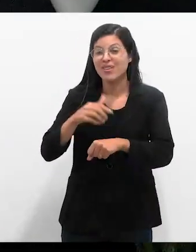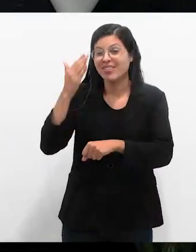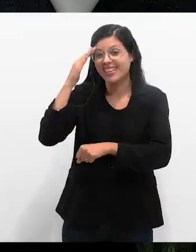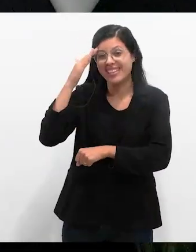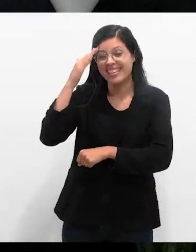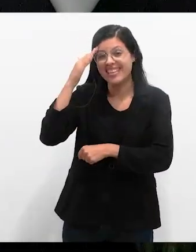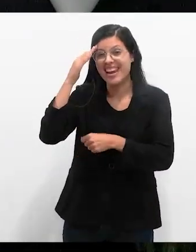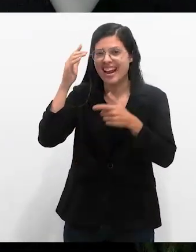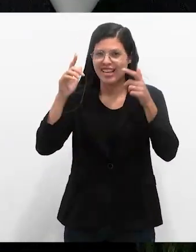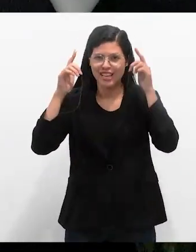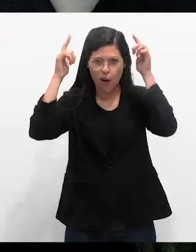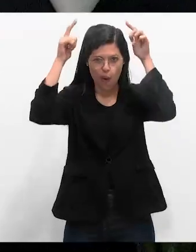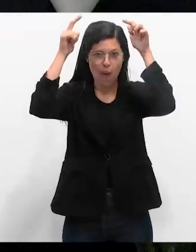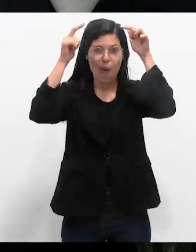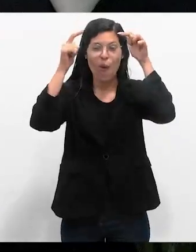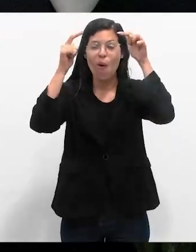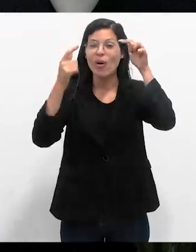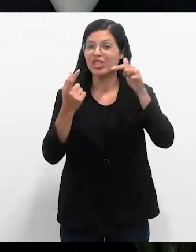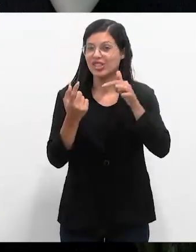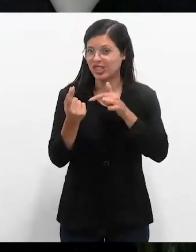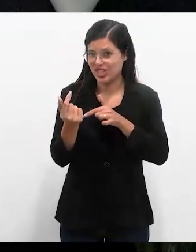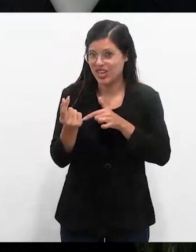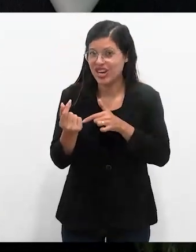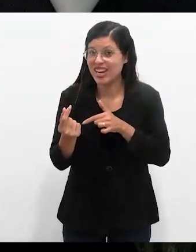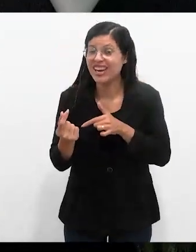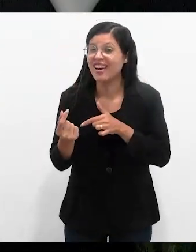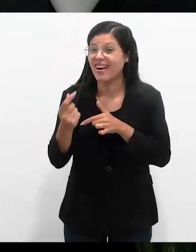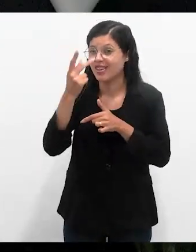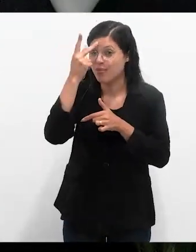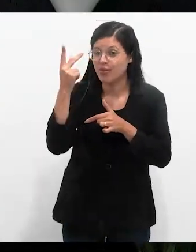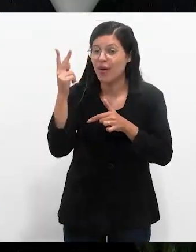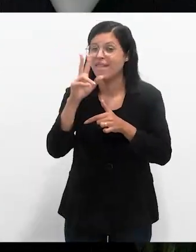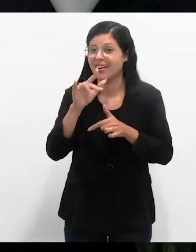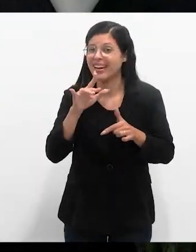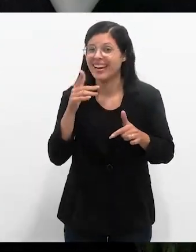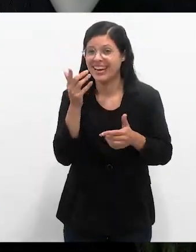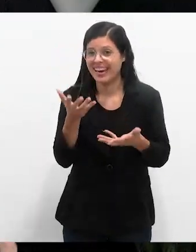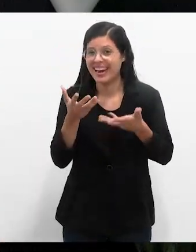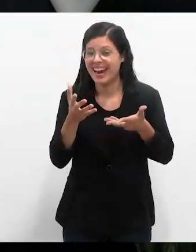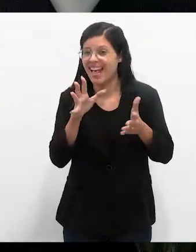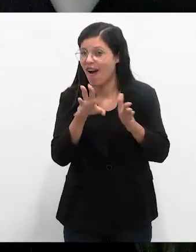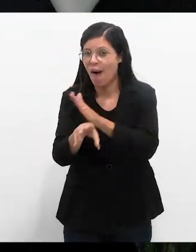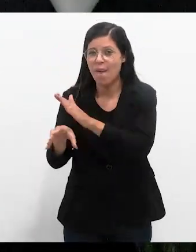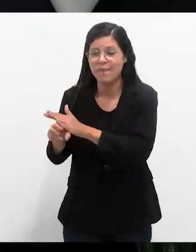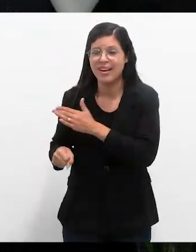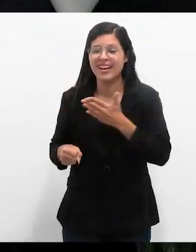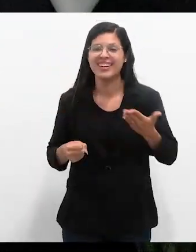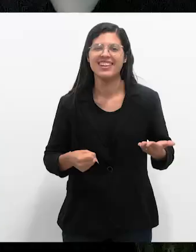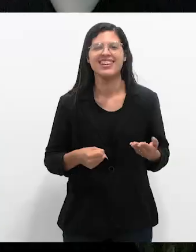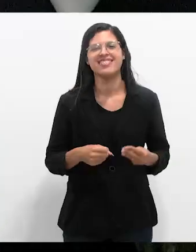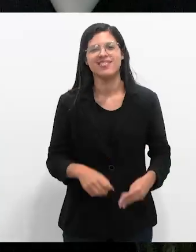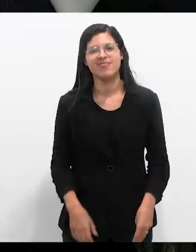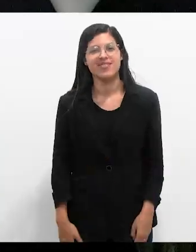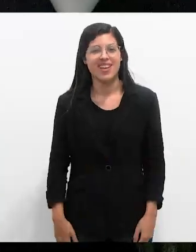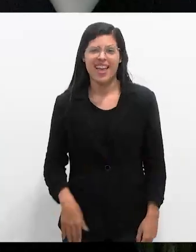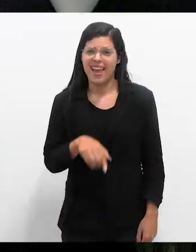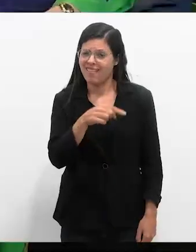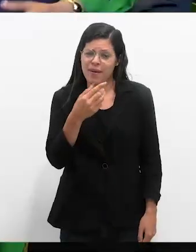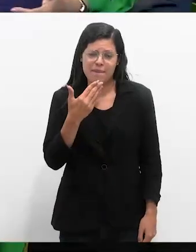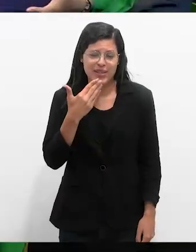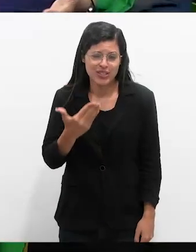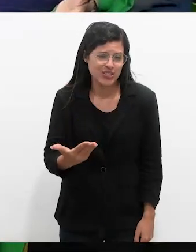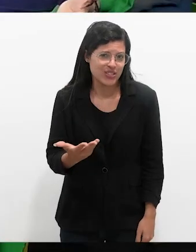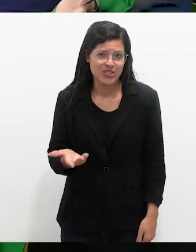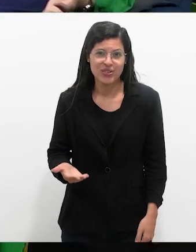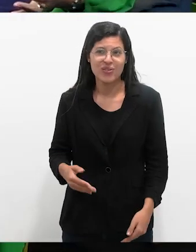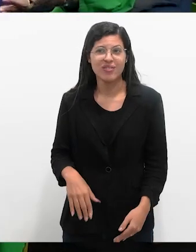até descabelada, porque vão arrancar tudo. Pelo amor de Deus, foi ela que pediu, Luzia, pelo amor de Deus. Papillon.